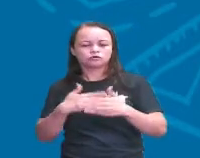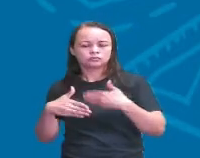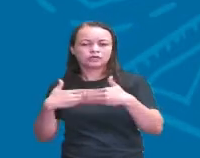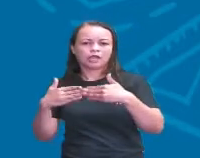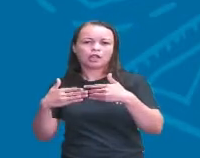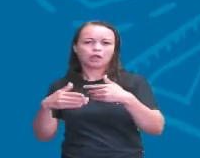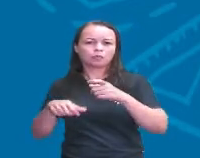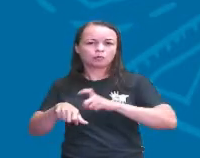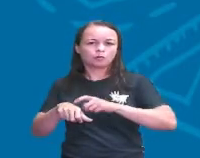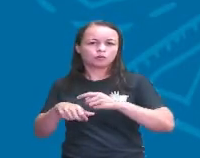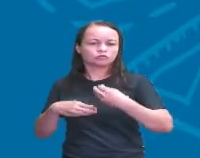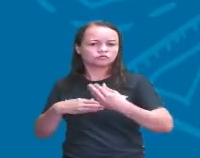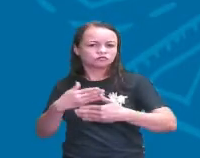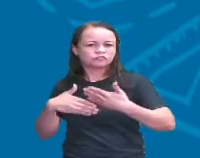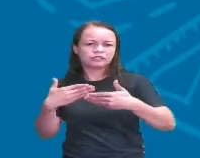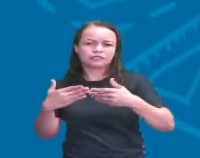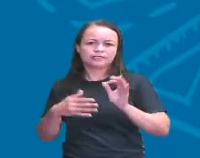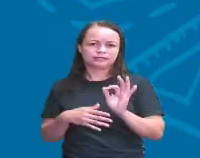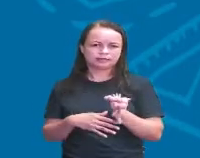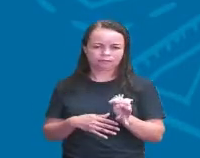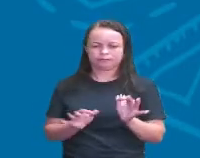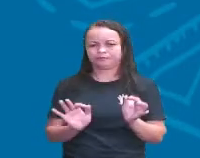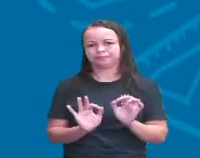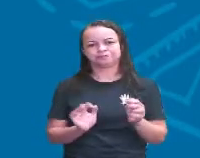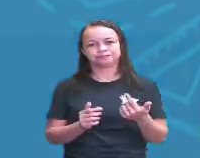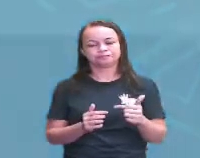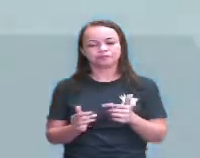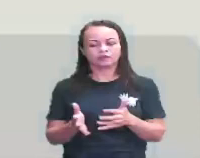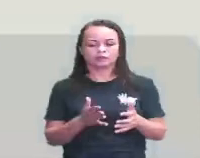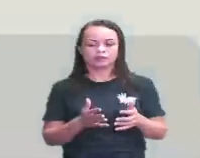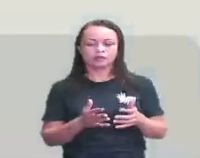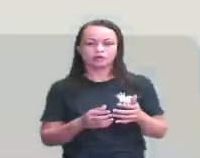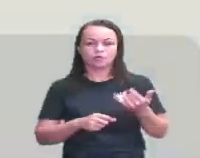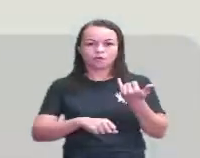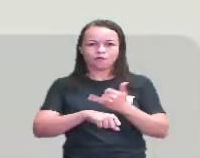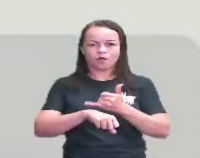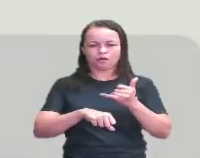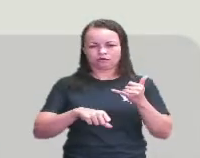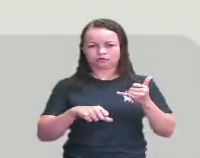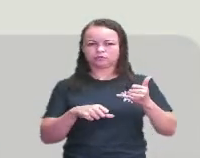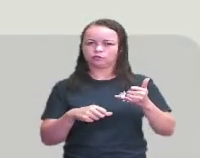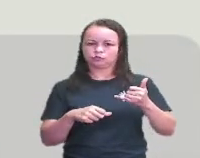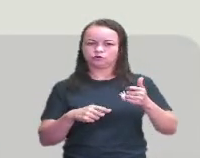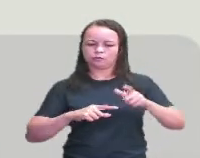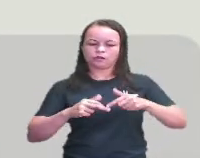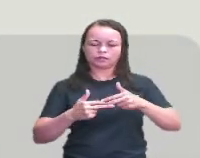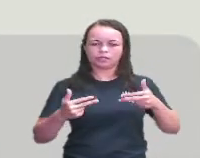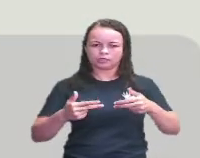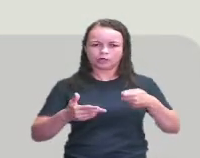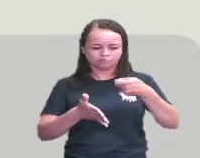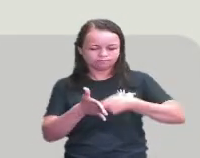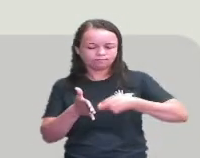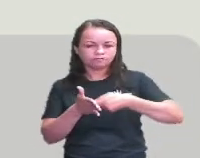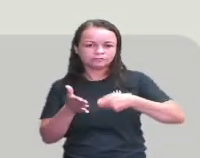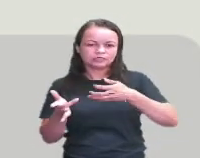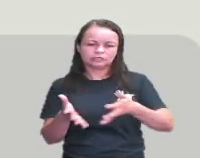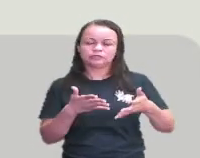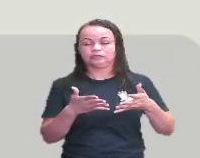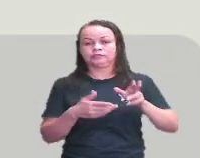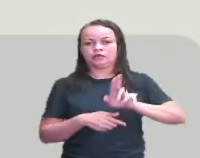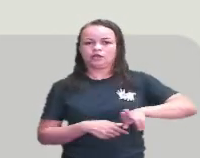resistência adequada. O aço é um material resistente, por isso é usado como